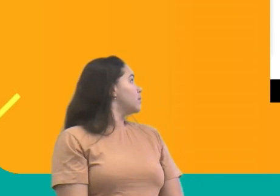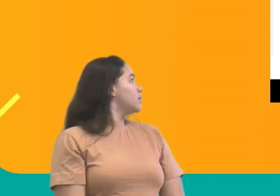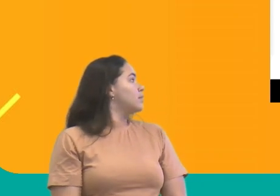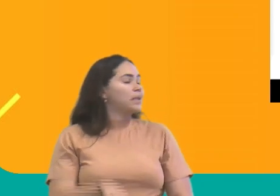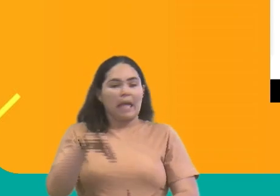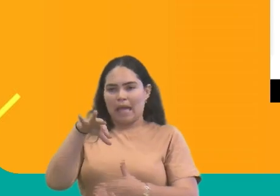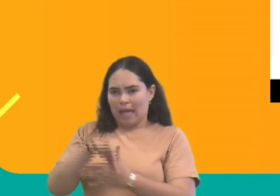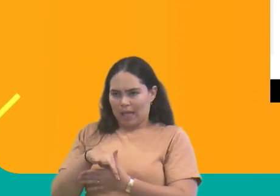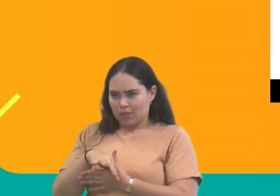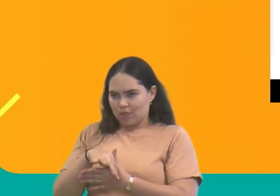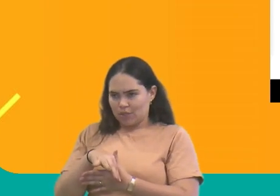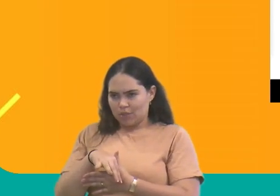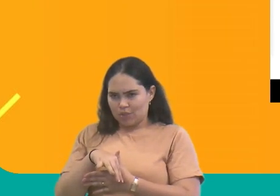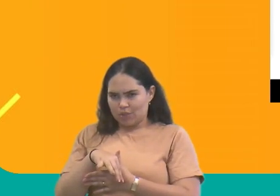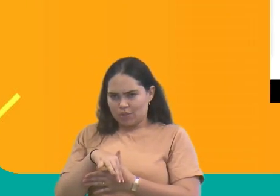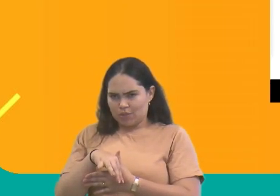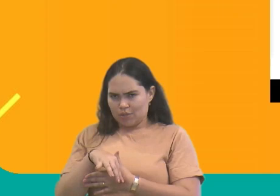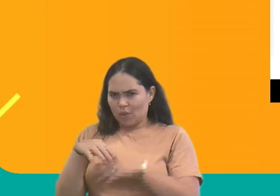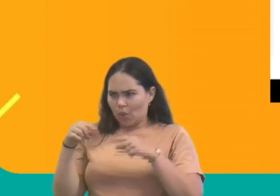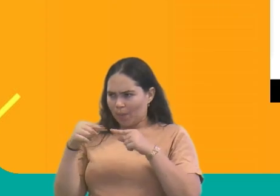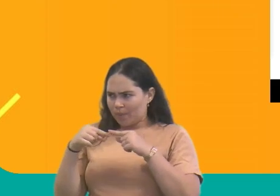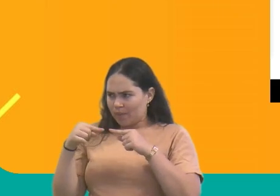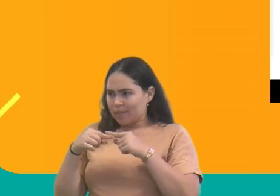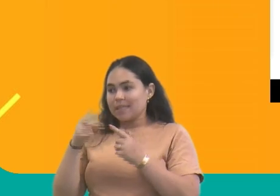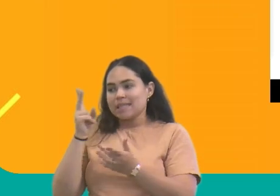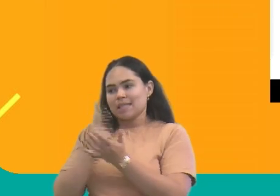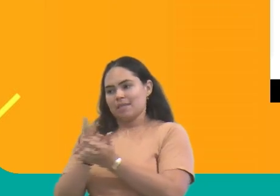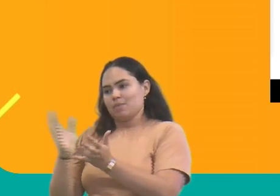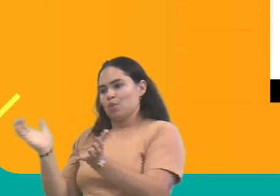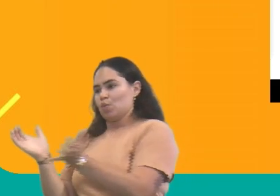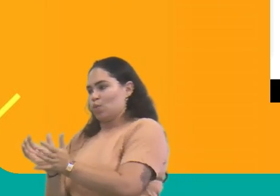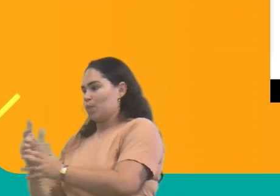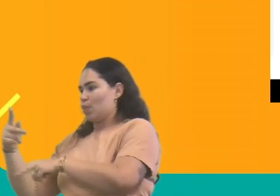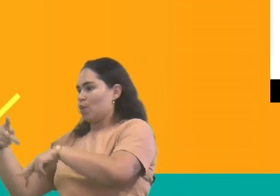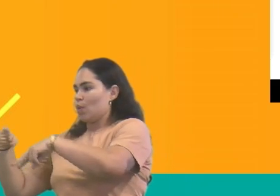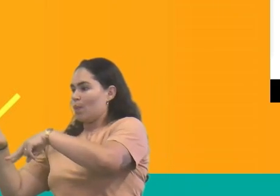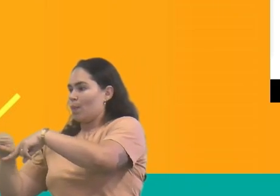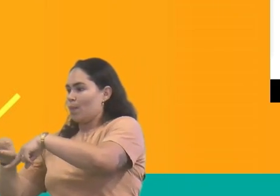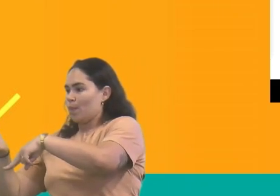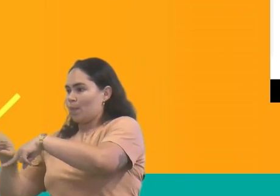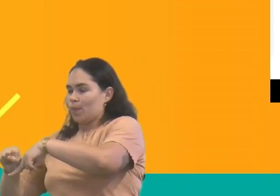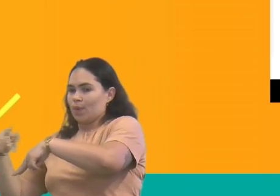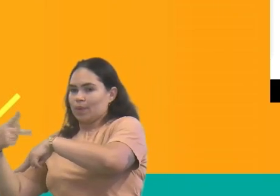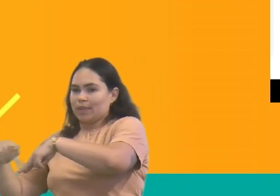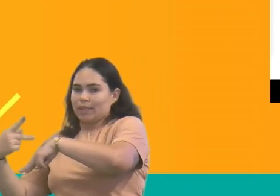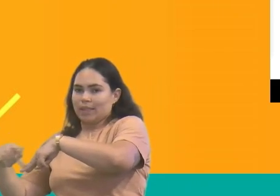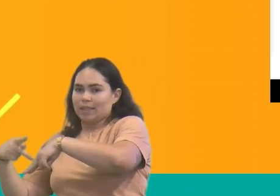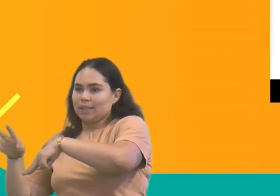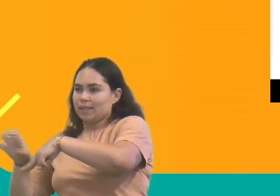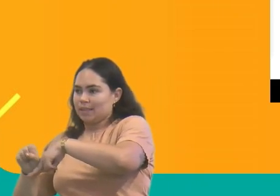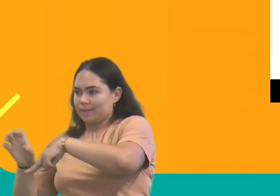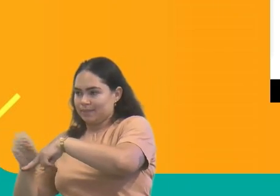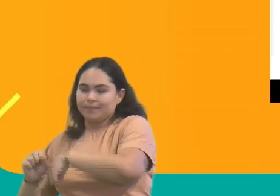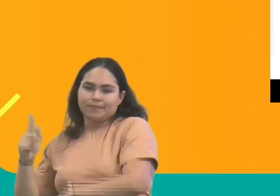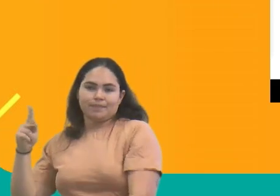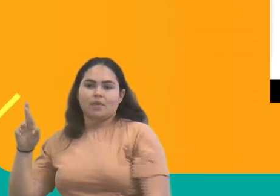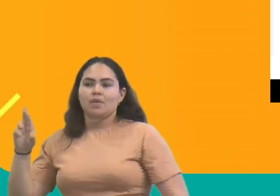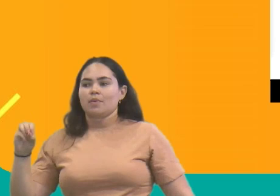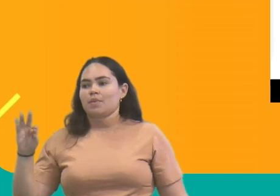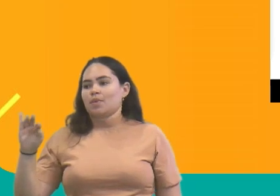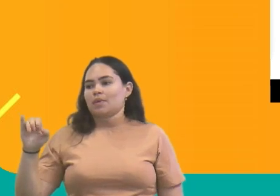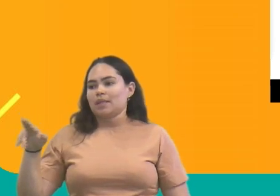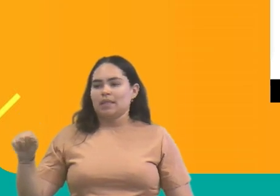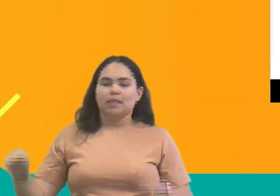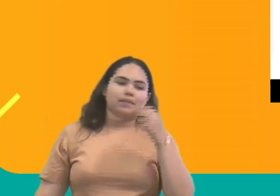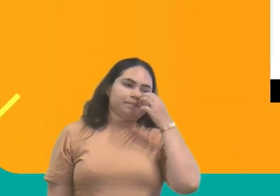Carne nunca vai ser carboidrato. Ela se encontra em qual característica? Proteína. Então, número